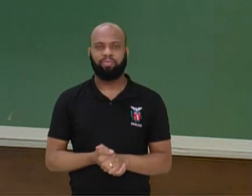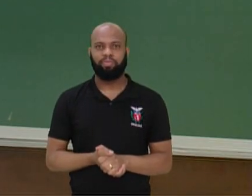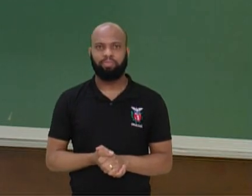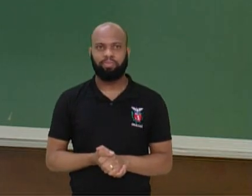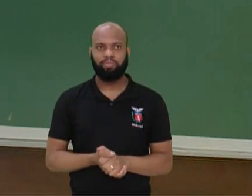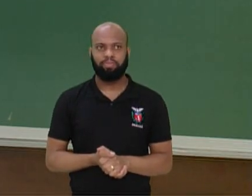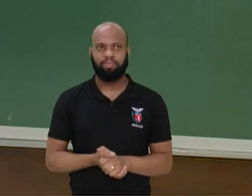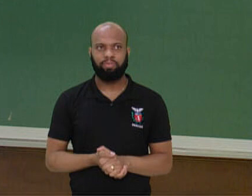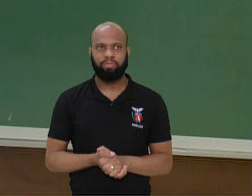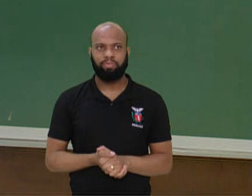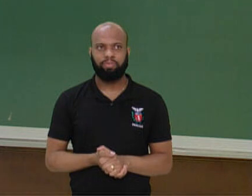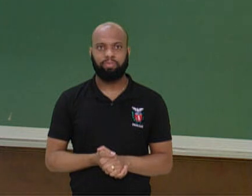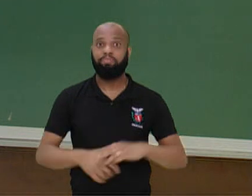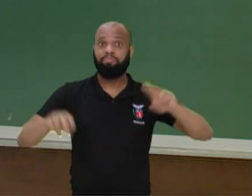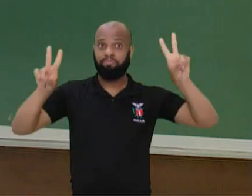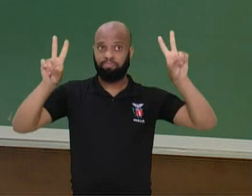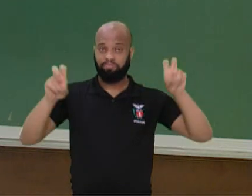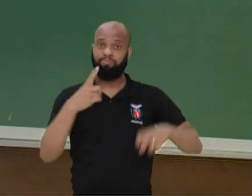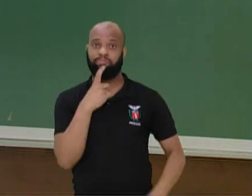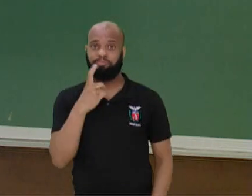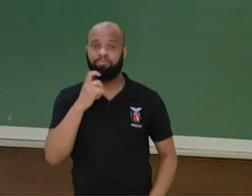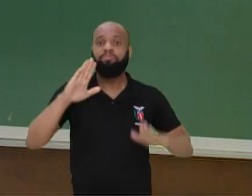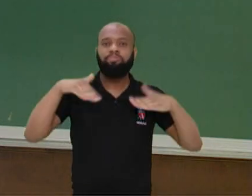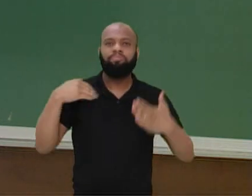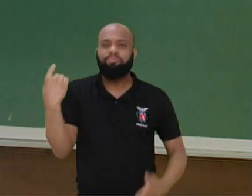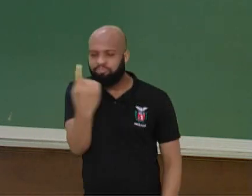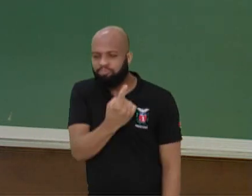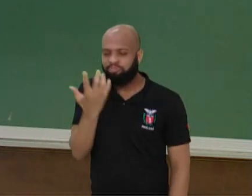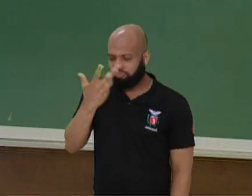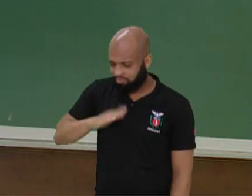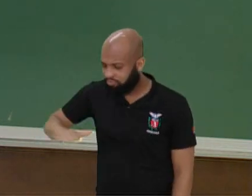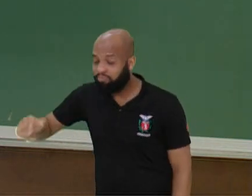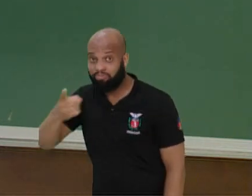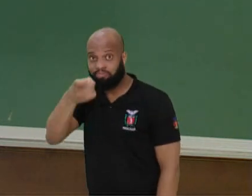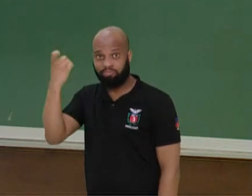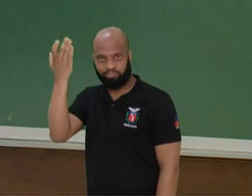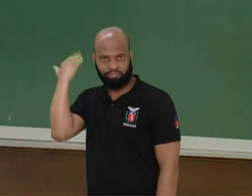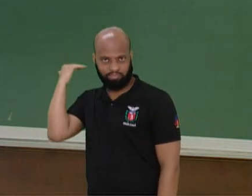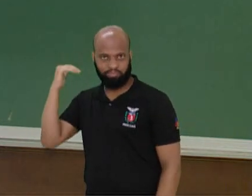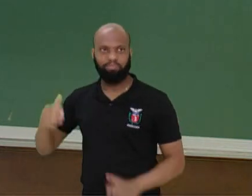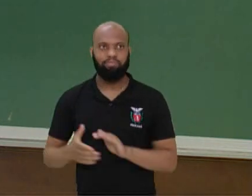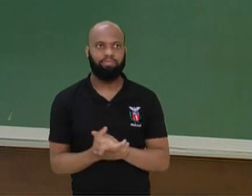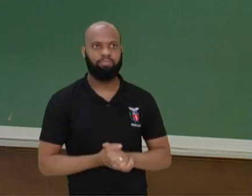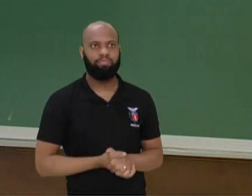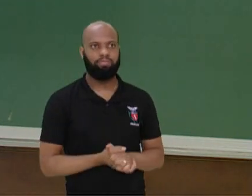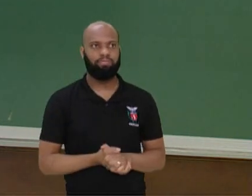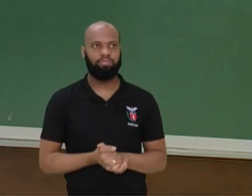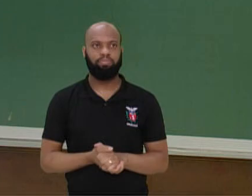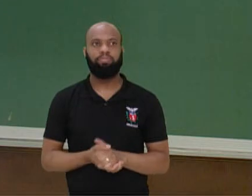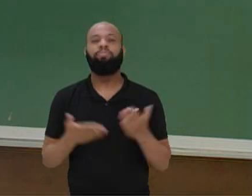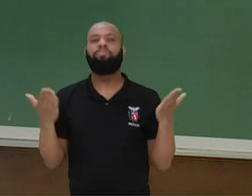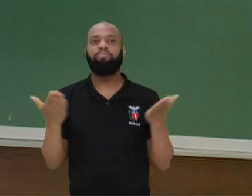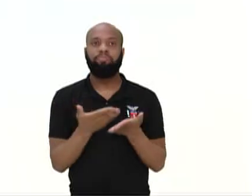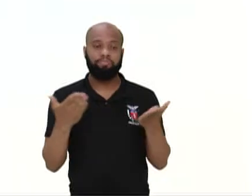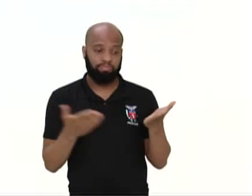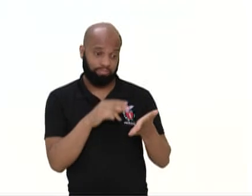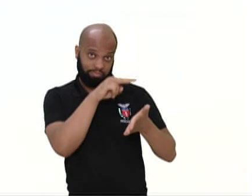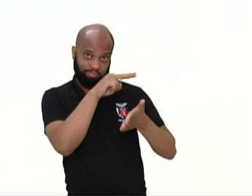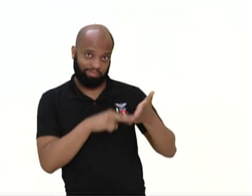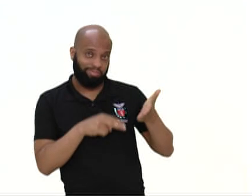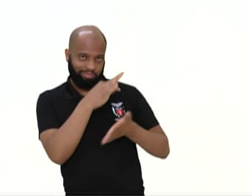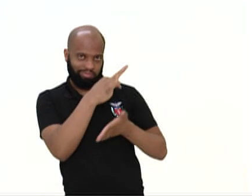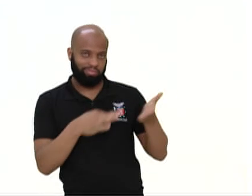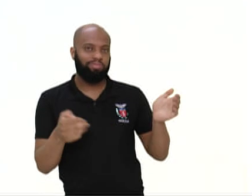Quando éramos niños, quando a gente era criança. La niñez, a infância, é